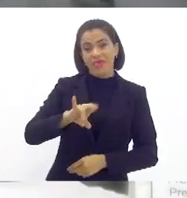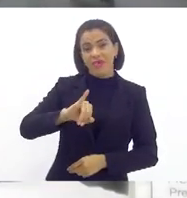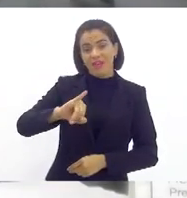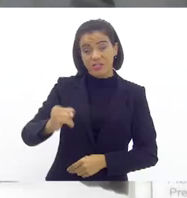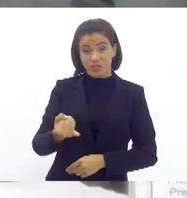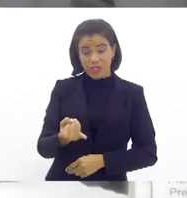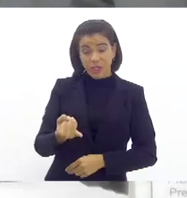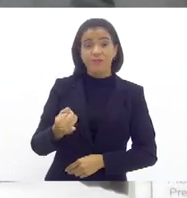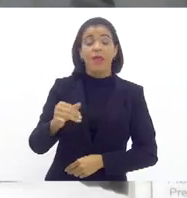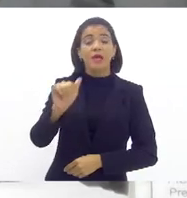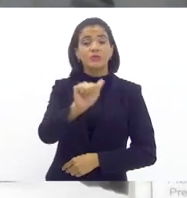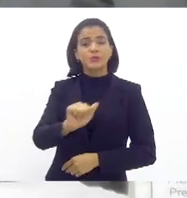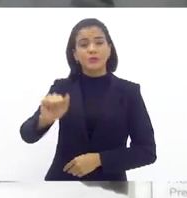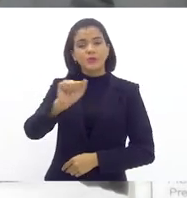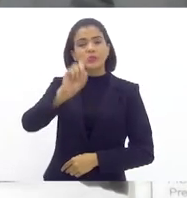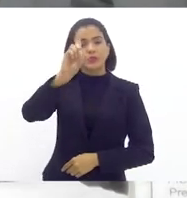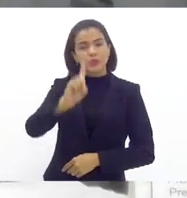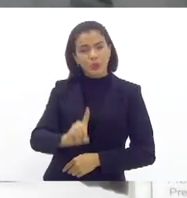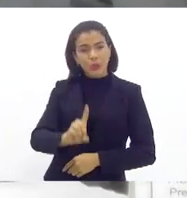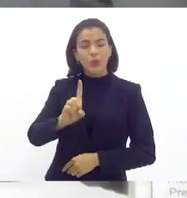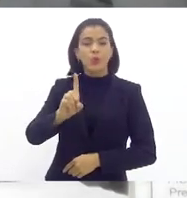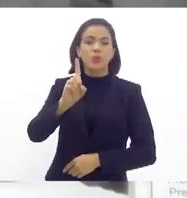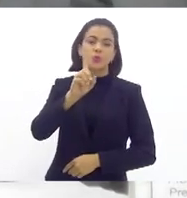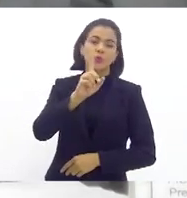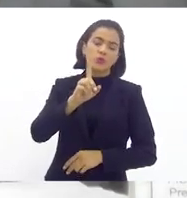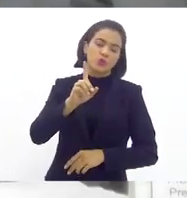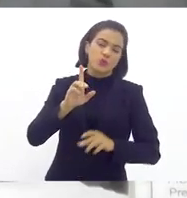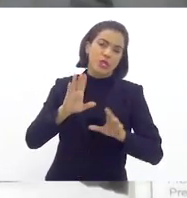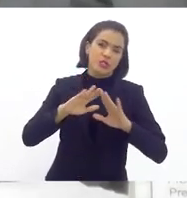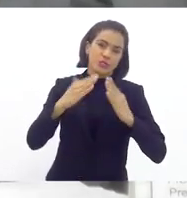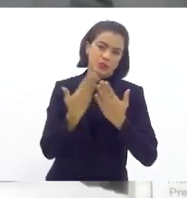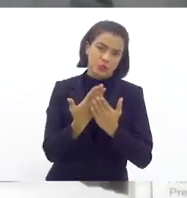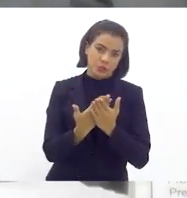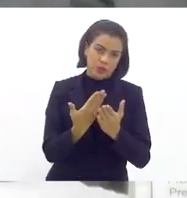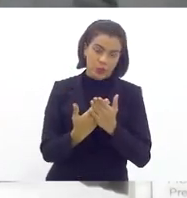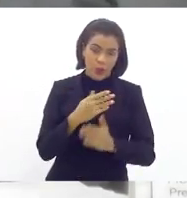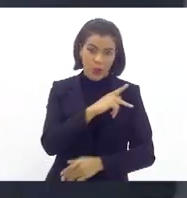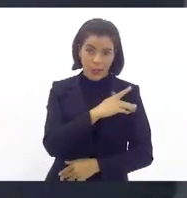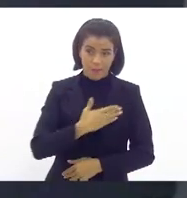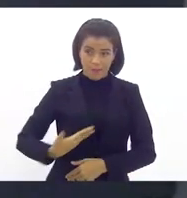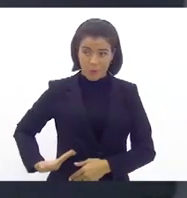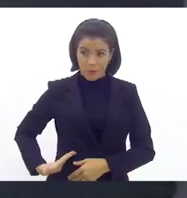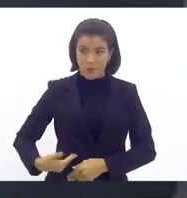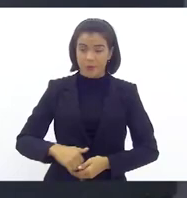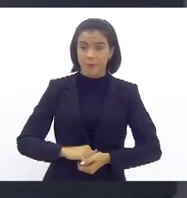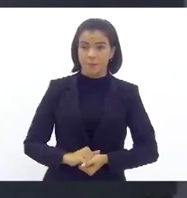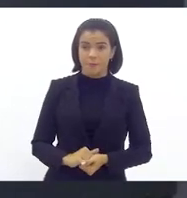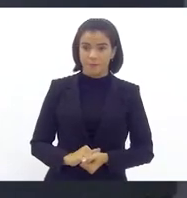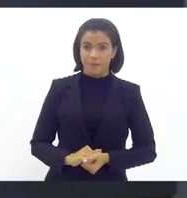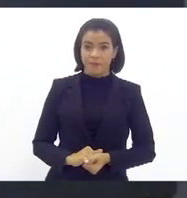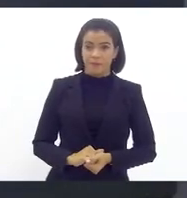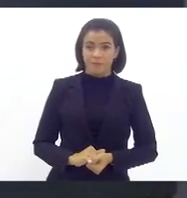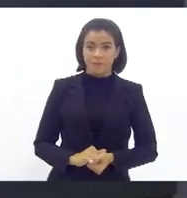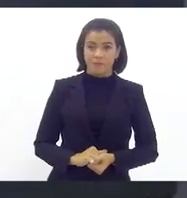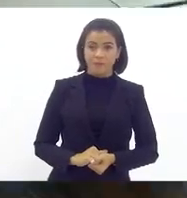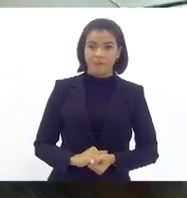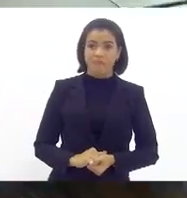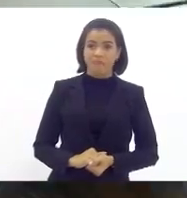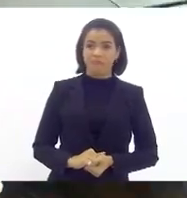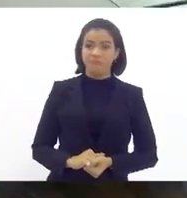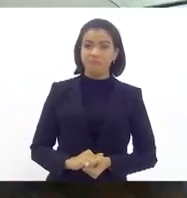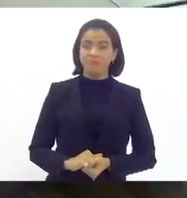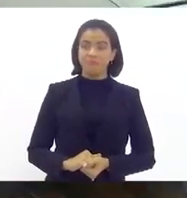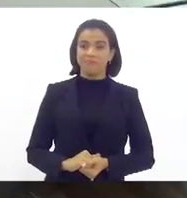Diretores das Escolas Públicas, o Valmir Aleixo. O Valmir está aqui presente, sempre participando conosco.